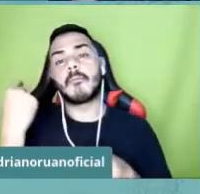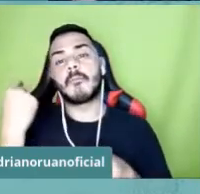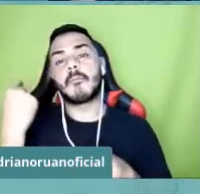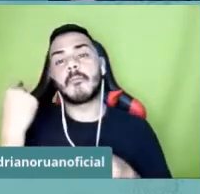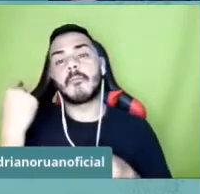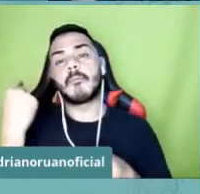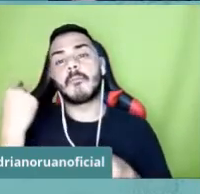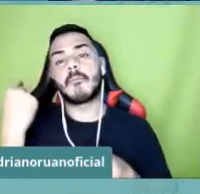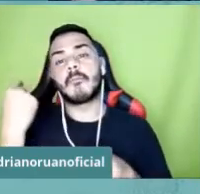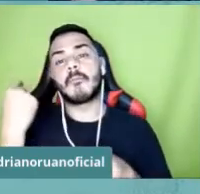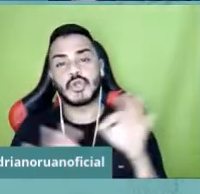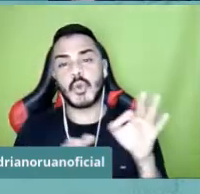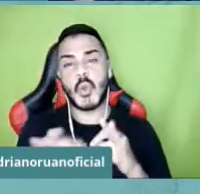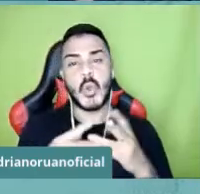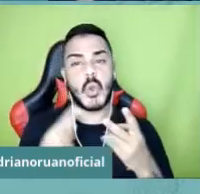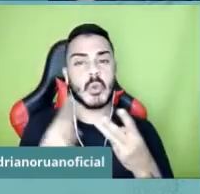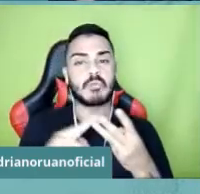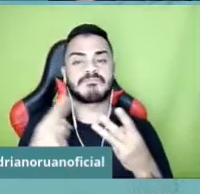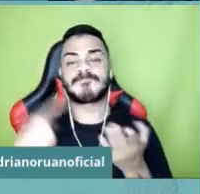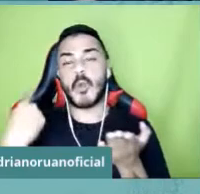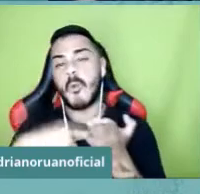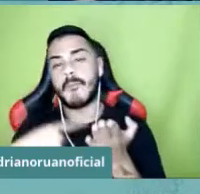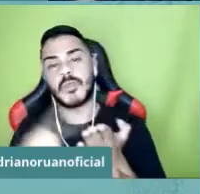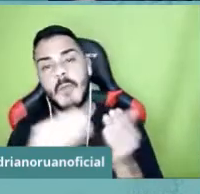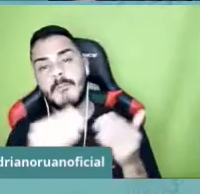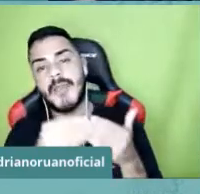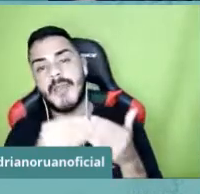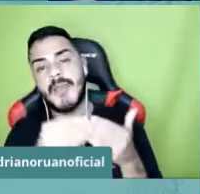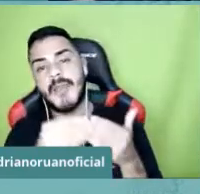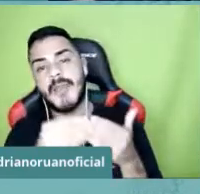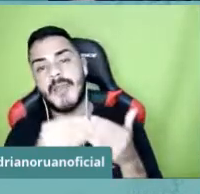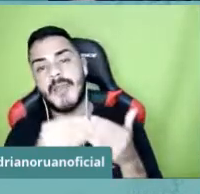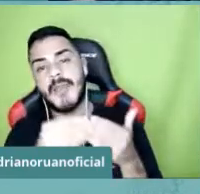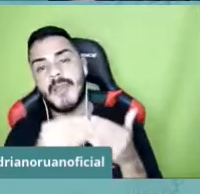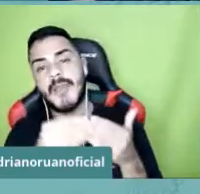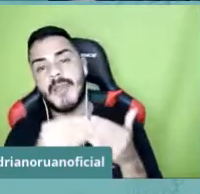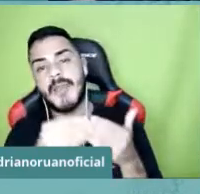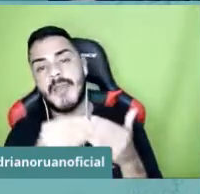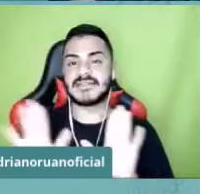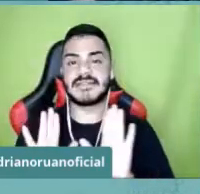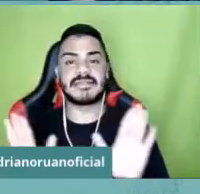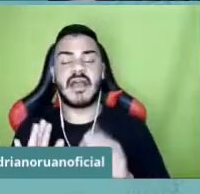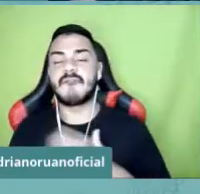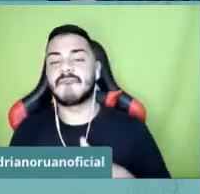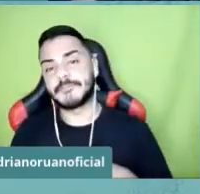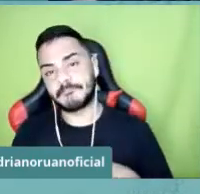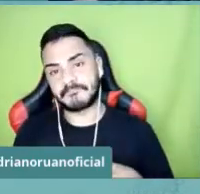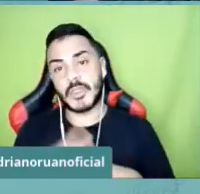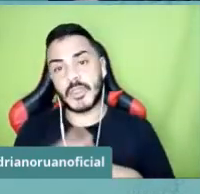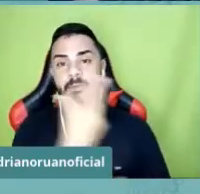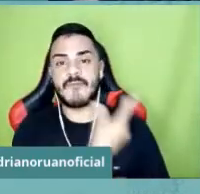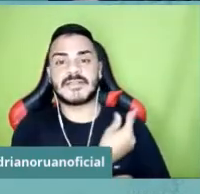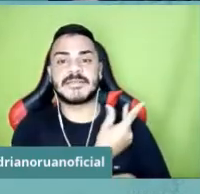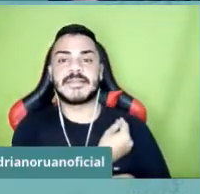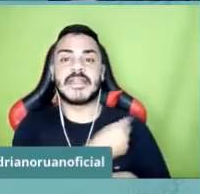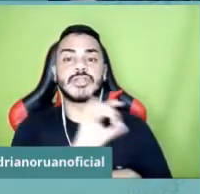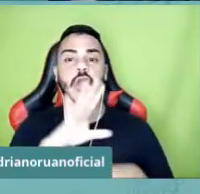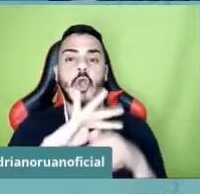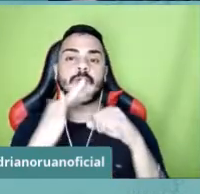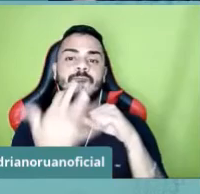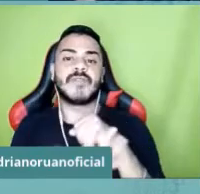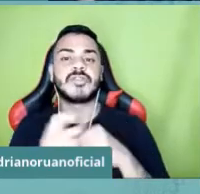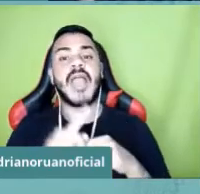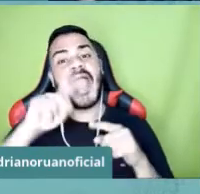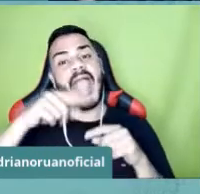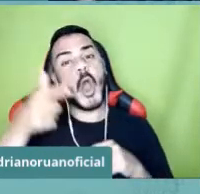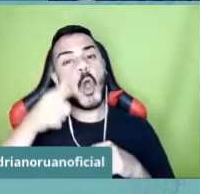levar, para fazer a vacina, achou que não precisava tomar a vacina, só lembrando, isso aqui não é sobre Covid, tá? Eram as outras